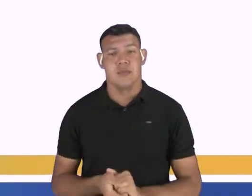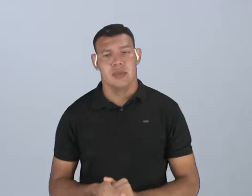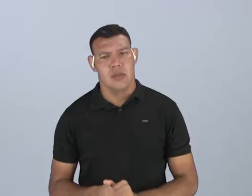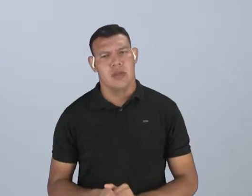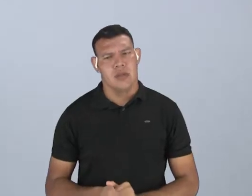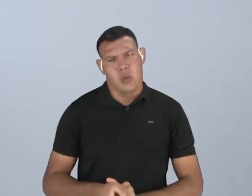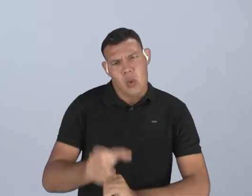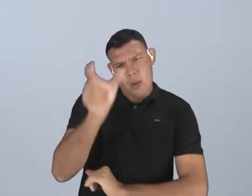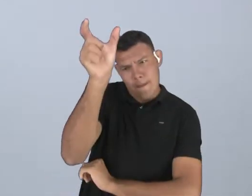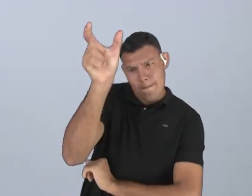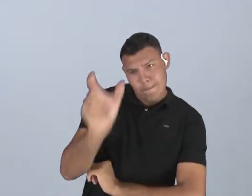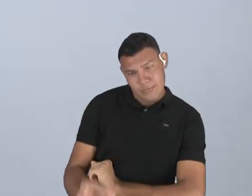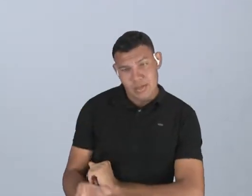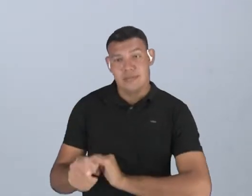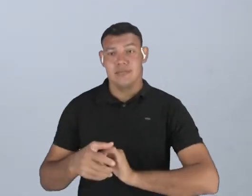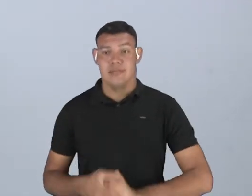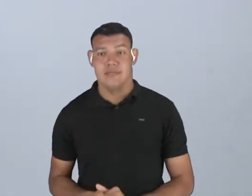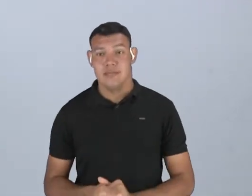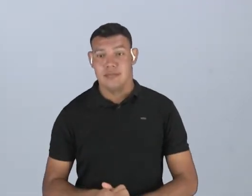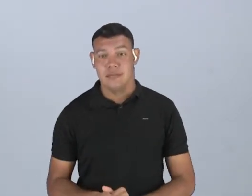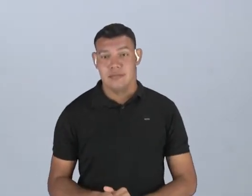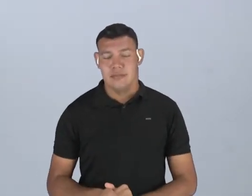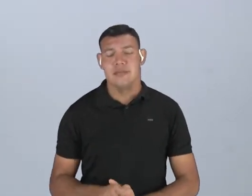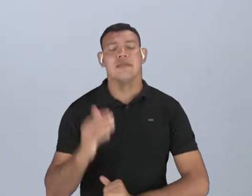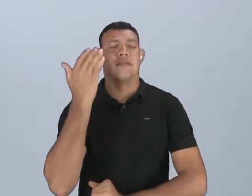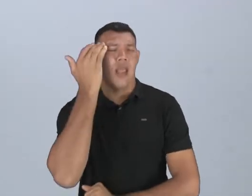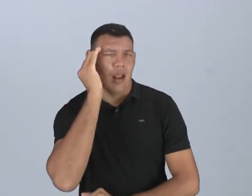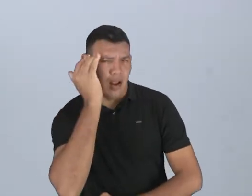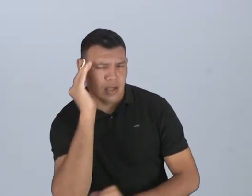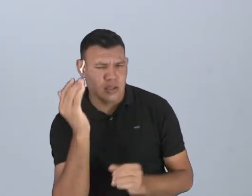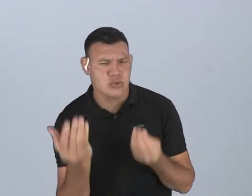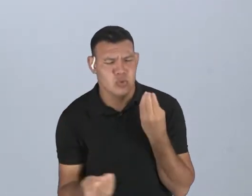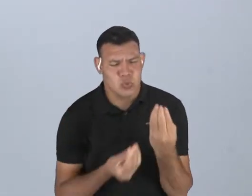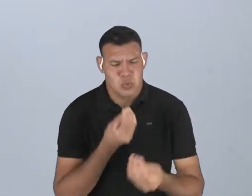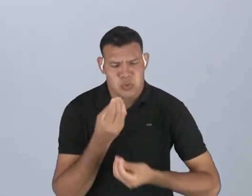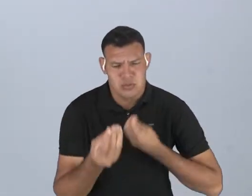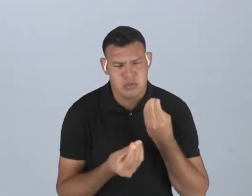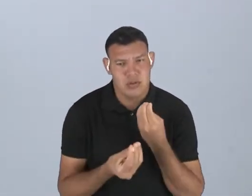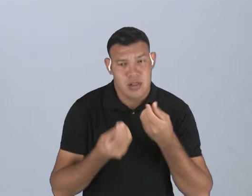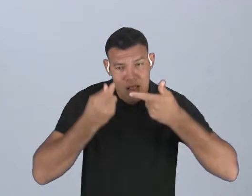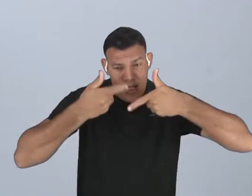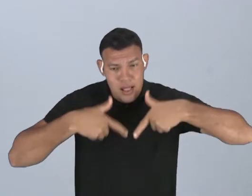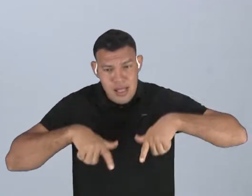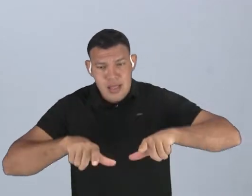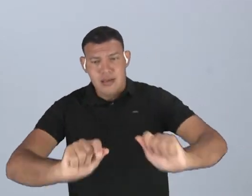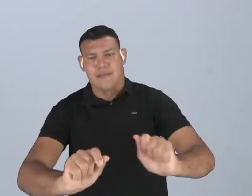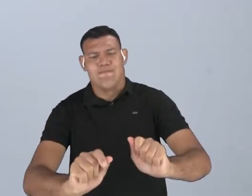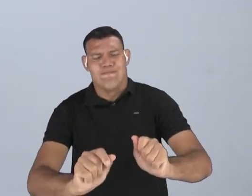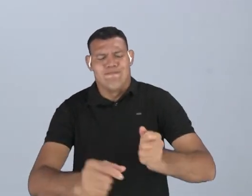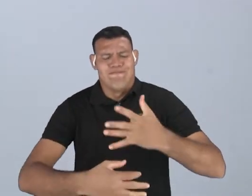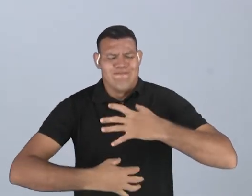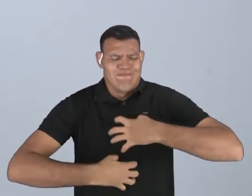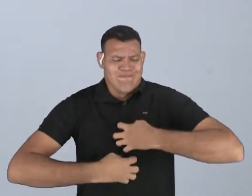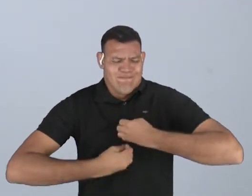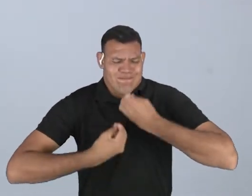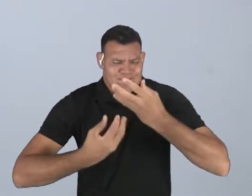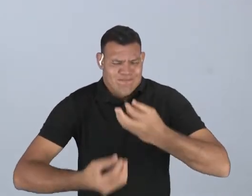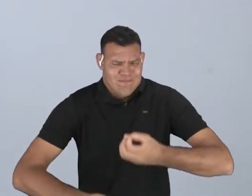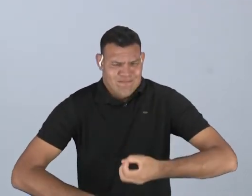nos fez entender o quanto que a linguagem ela é capaz de nos emocionar e gerar